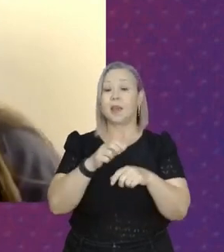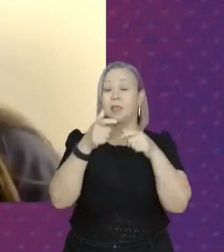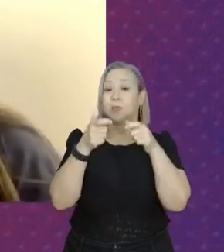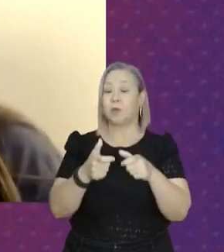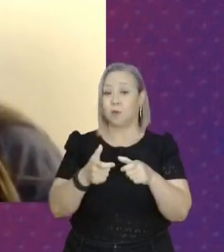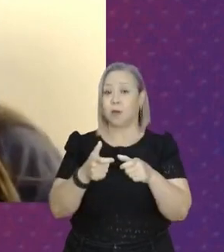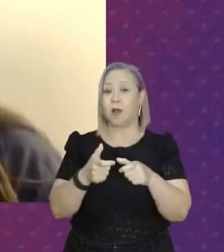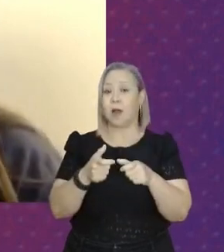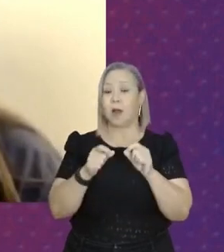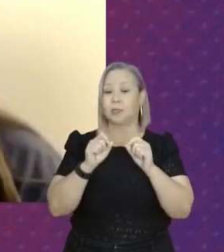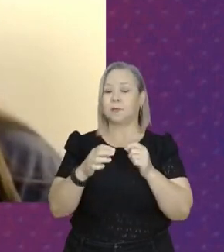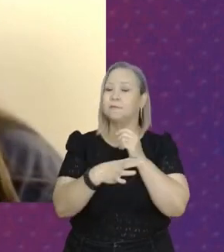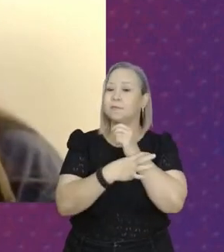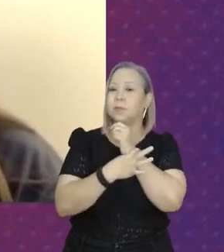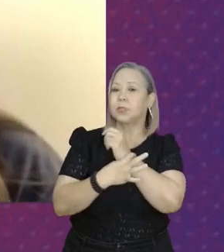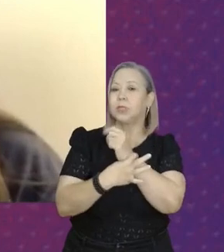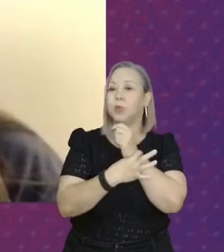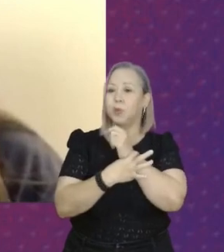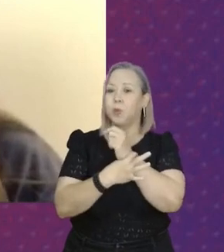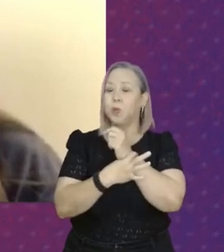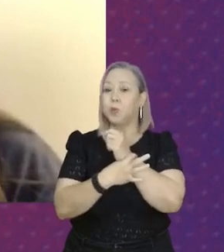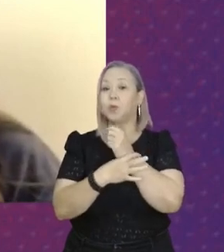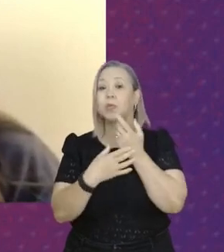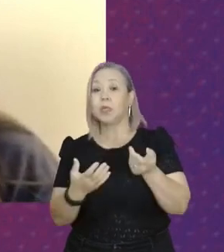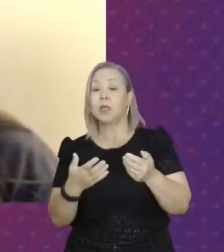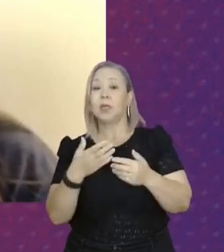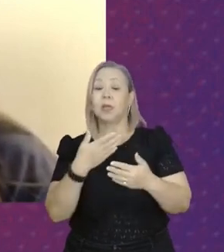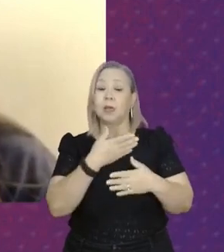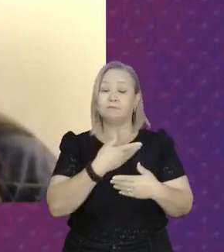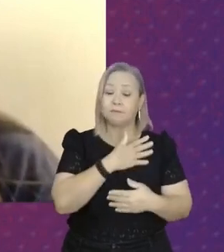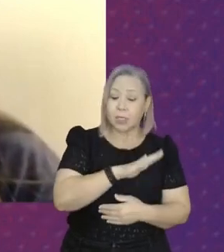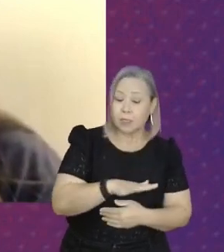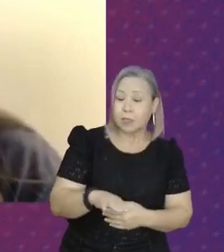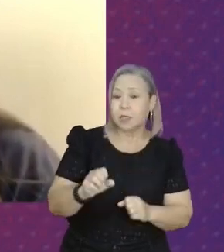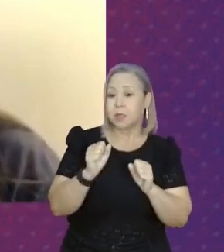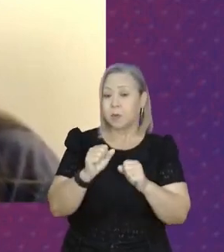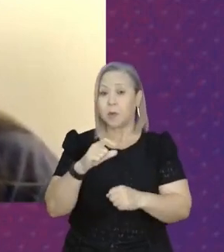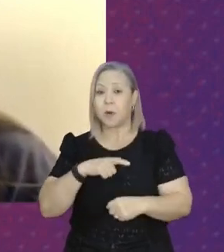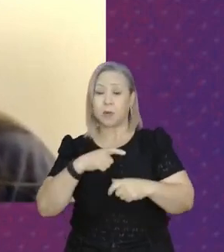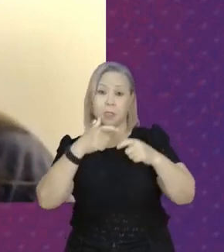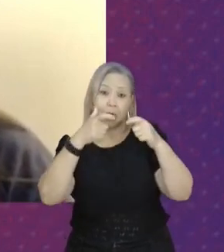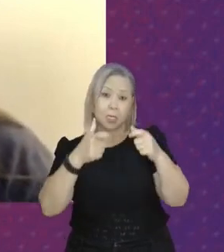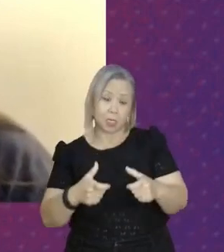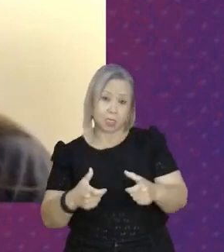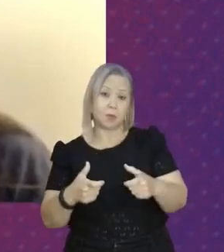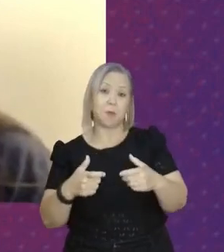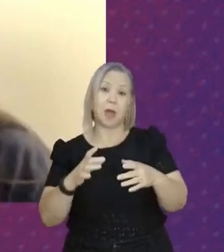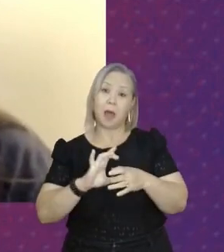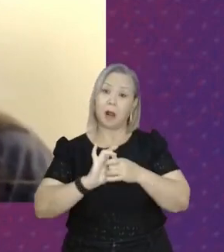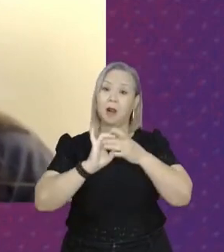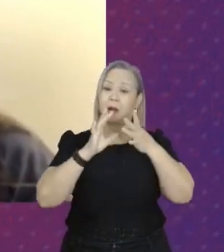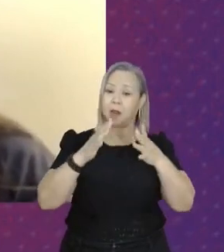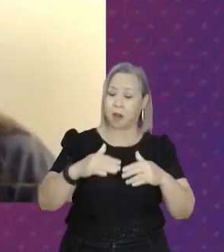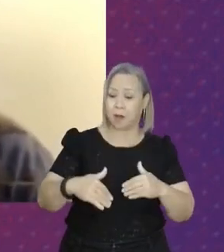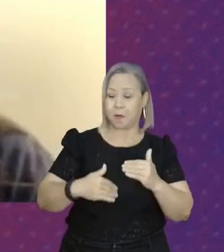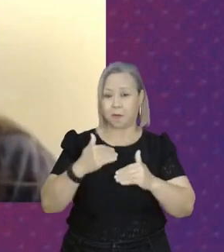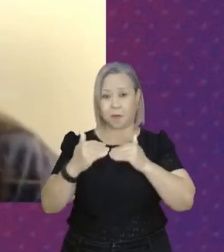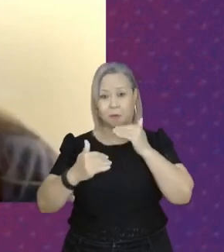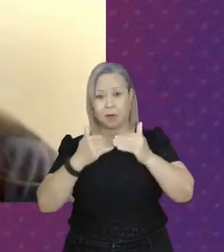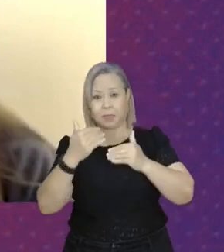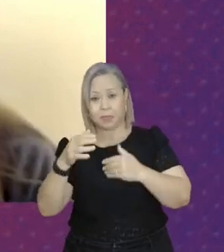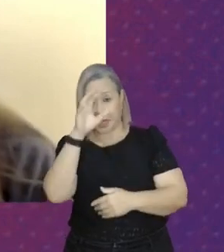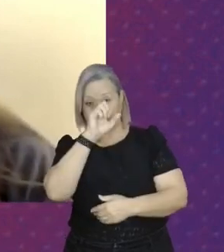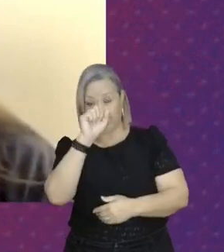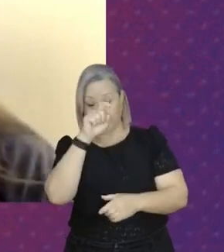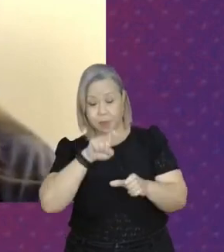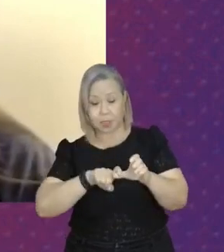espaços seguros, onde as crianças podem ter mais espaço para crescer e para aprender autonomia, né?